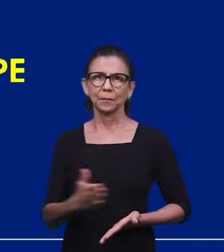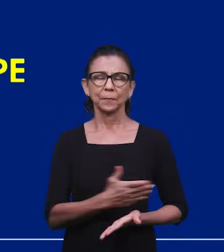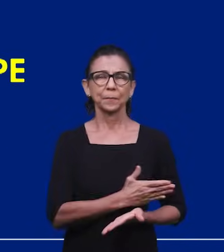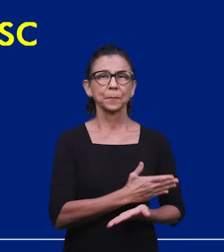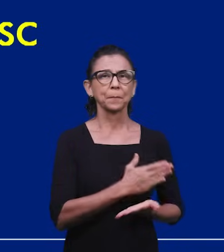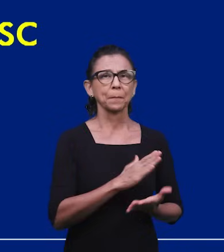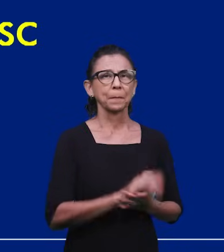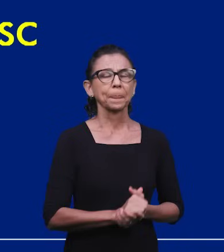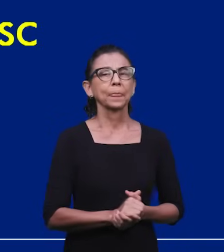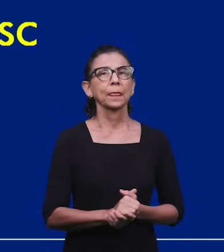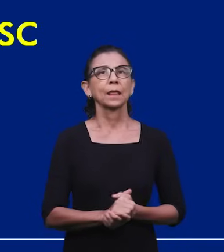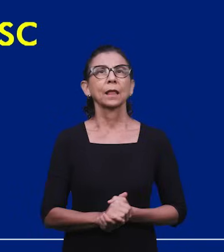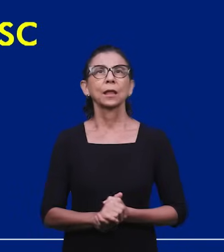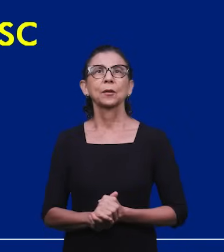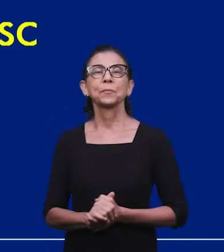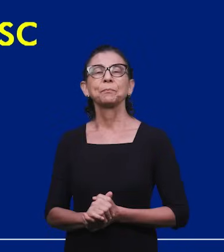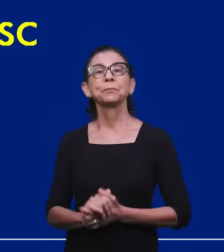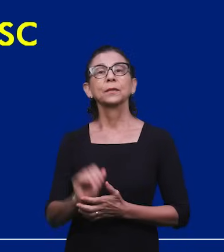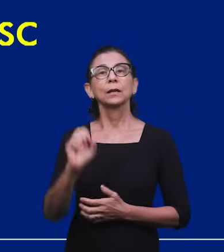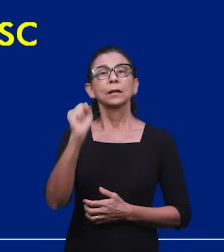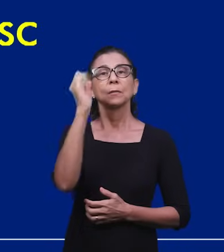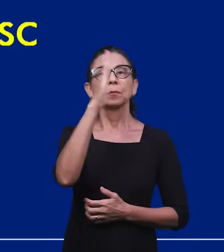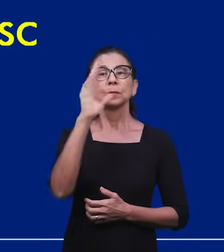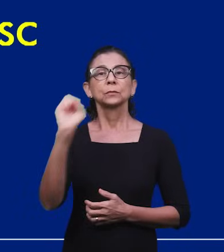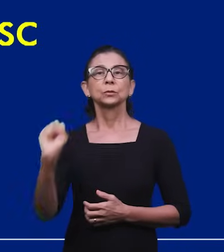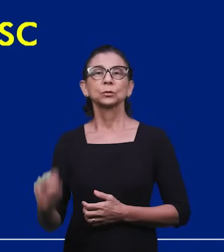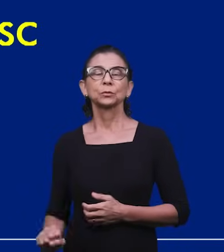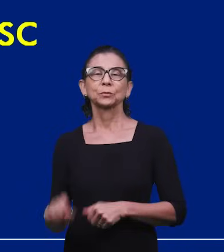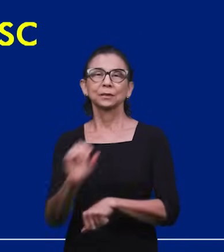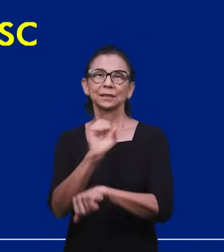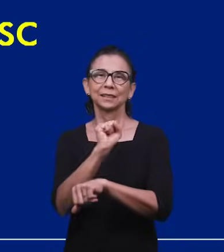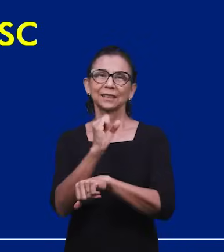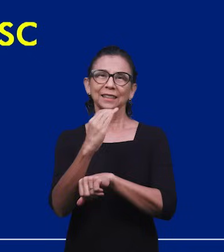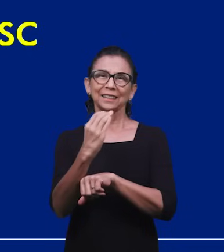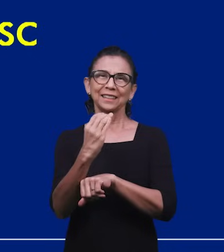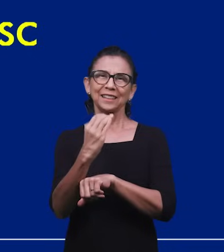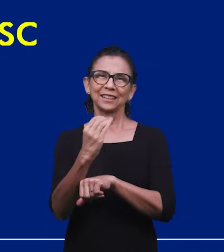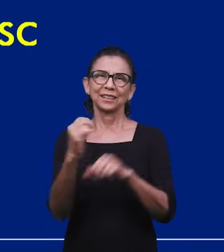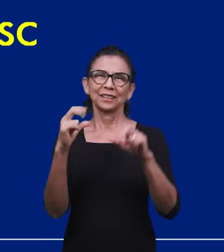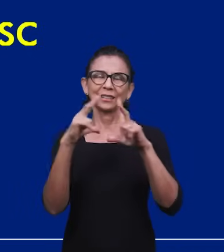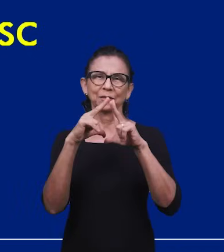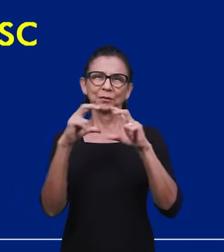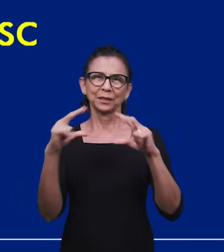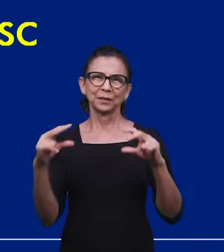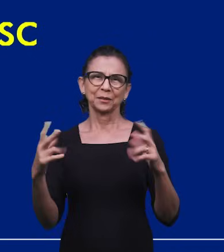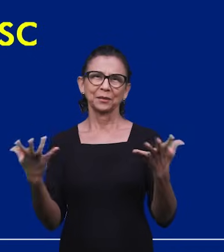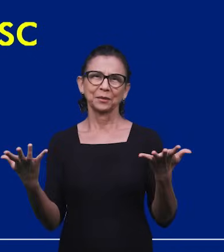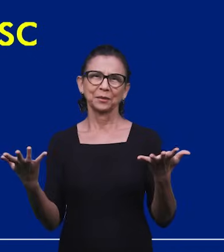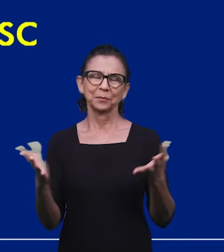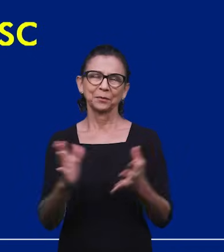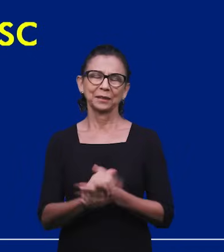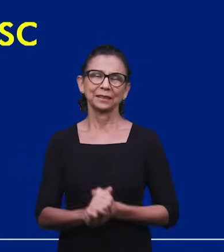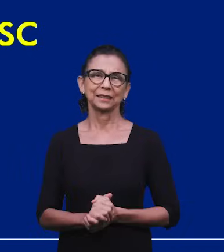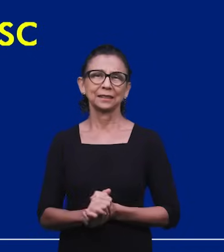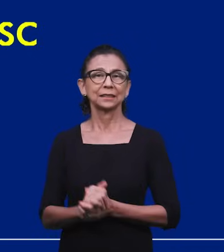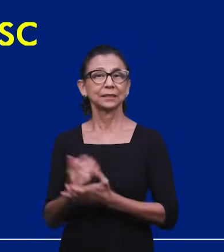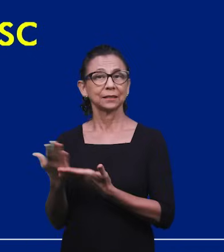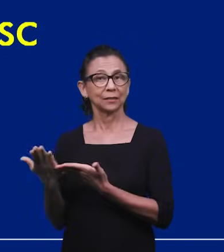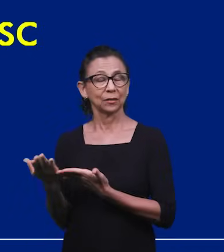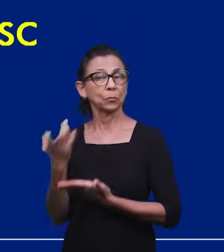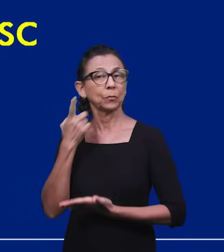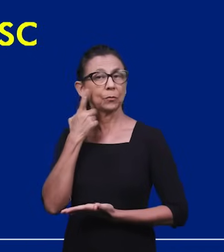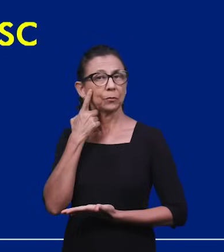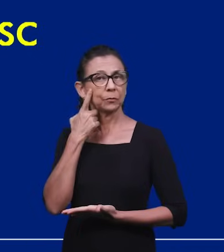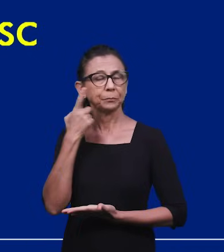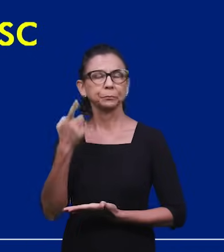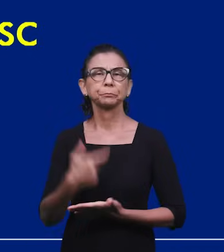mensagem que chegou, nós saímos agora do estado de Pernambuco para o sul do Brasil, Santa Catarina, Florianópolis. Quem escreve é Geraldo